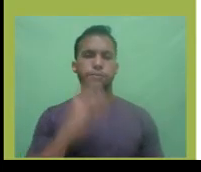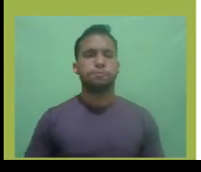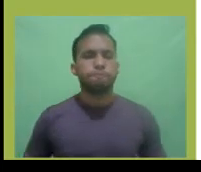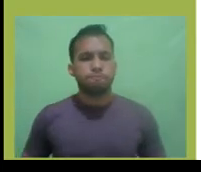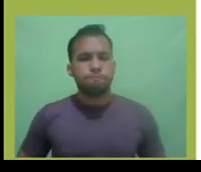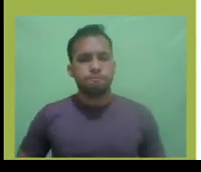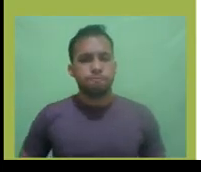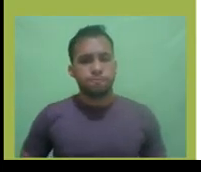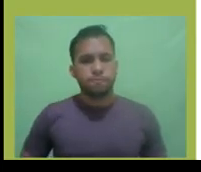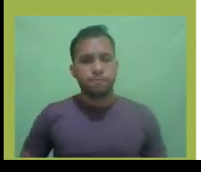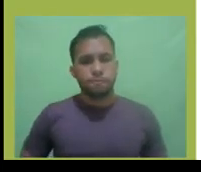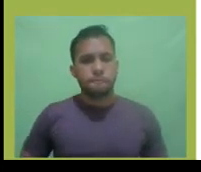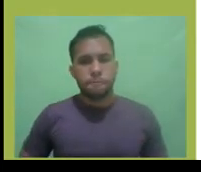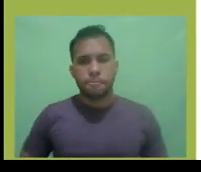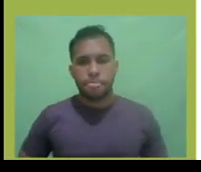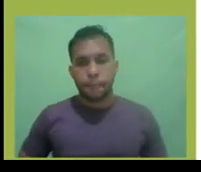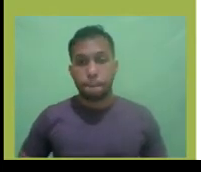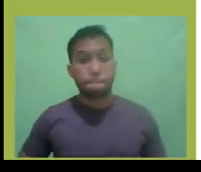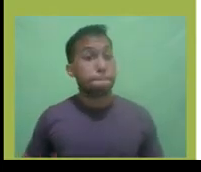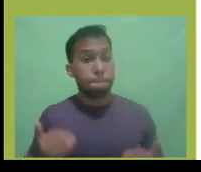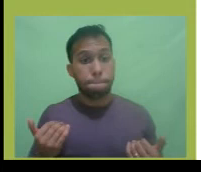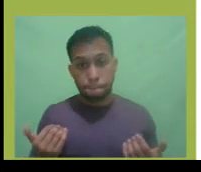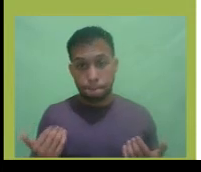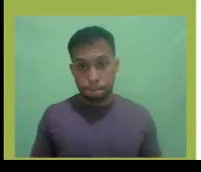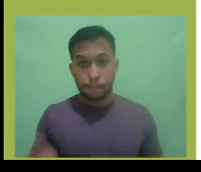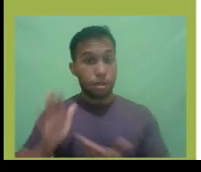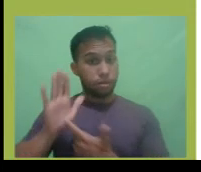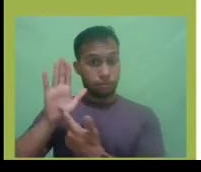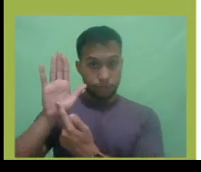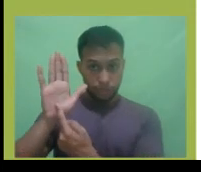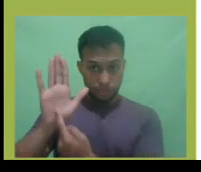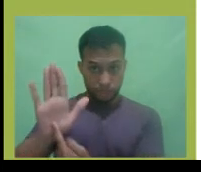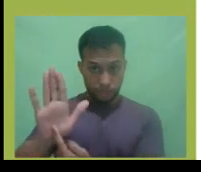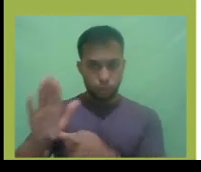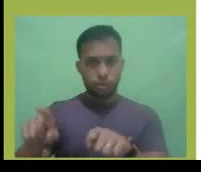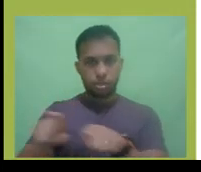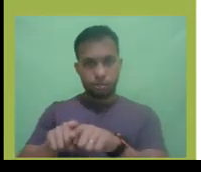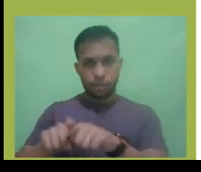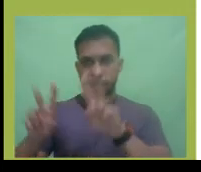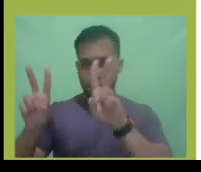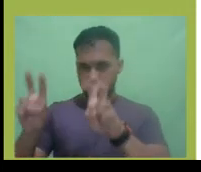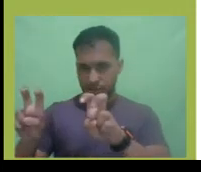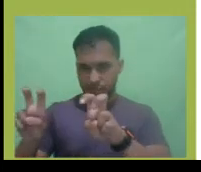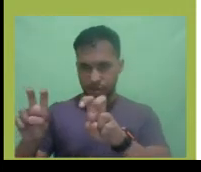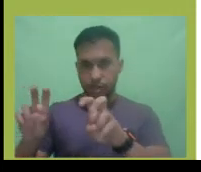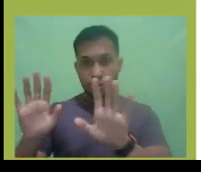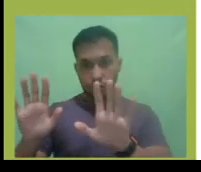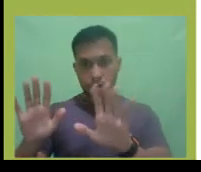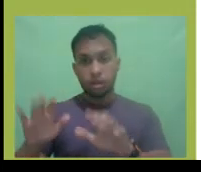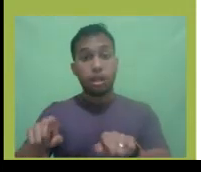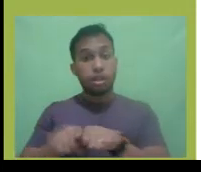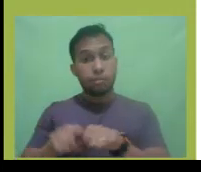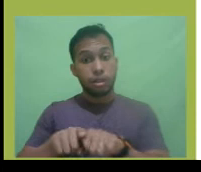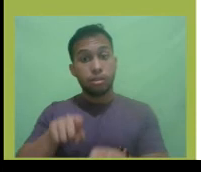Bom, além da apresentação e do tema, você precisa deixar claro para o